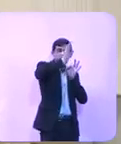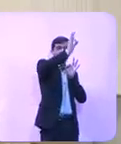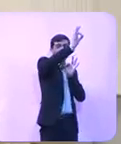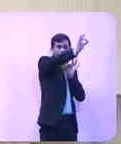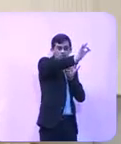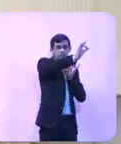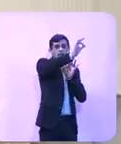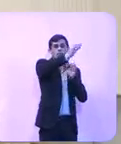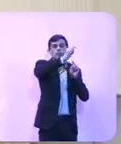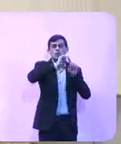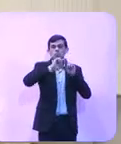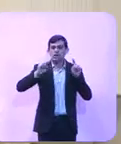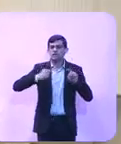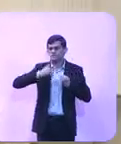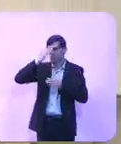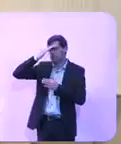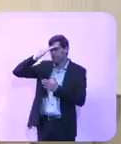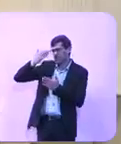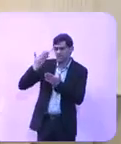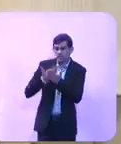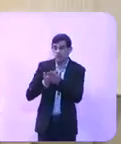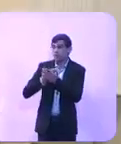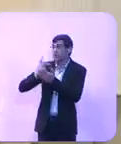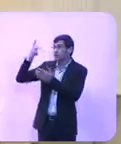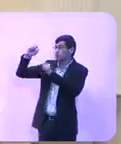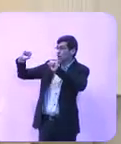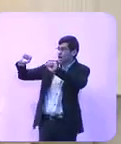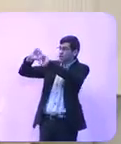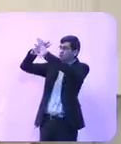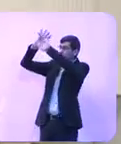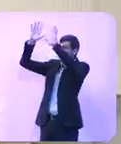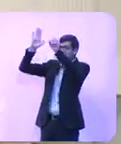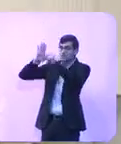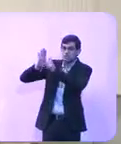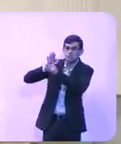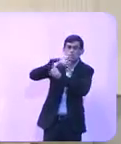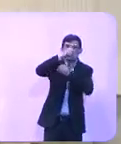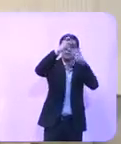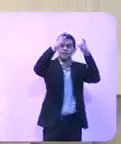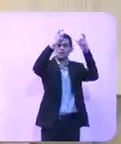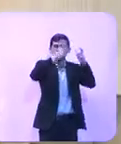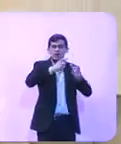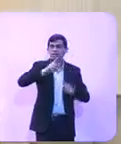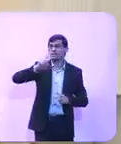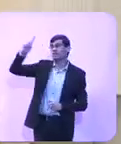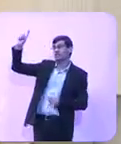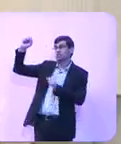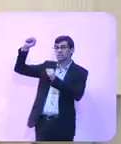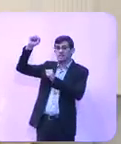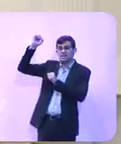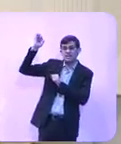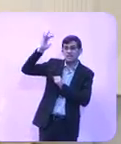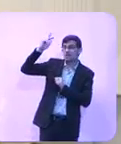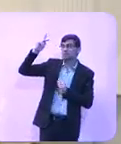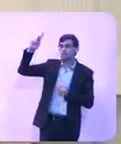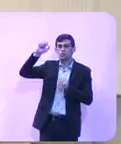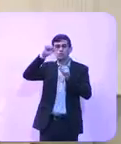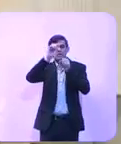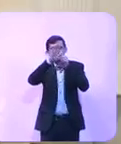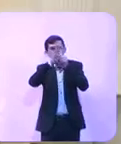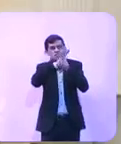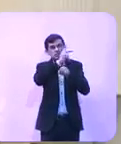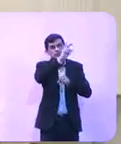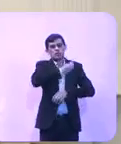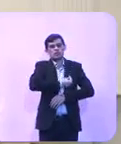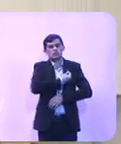naquele país, e eu creio que a Tua glória vai poder encher aquele lugar, que o Senhor vai derramar graça sobre ele, que o Senhor vai ungir